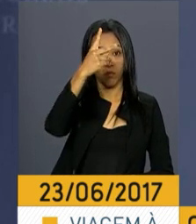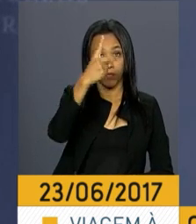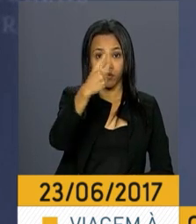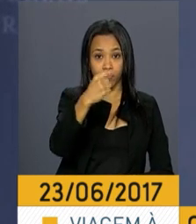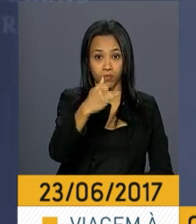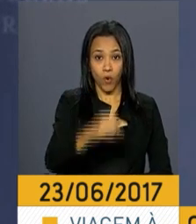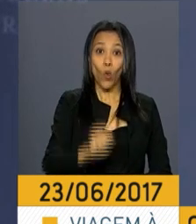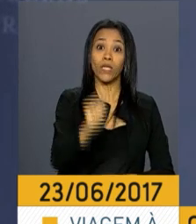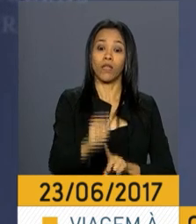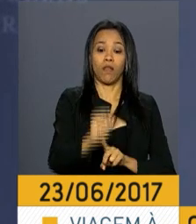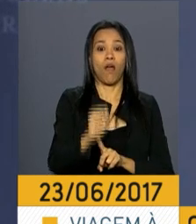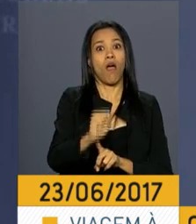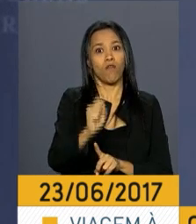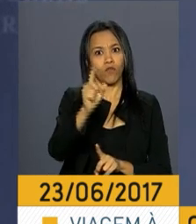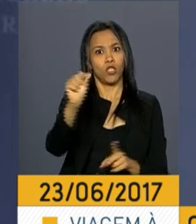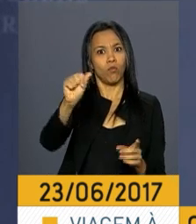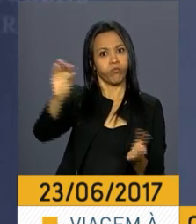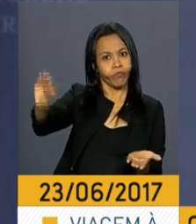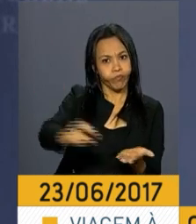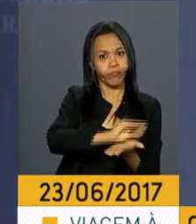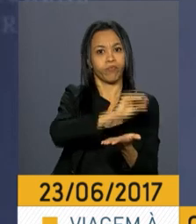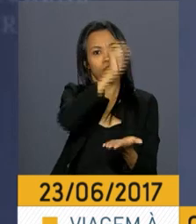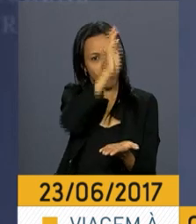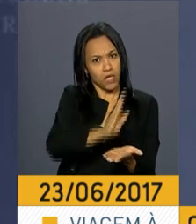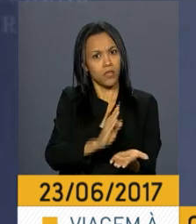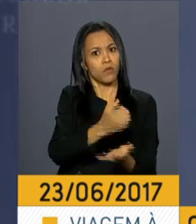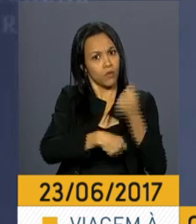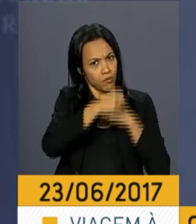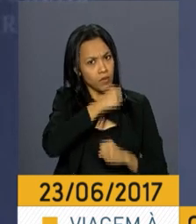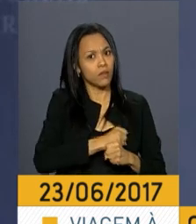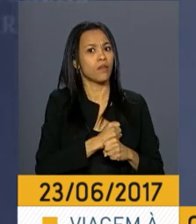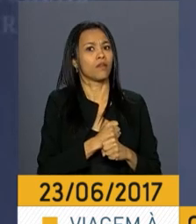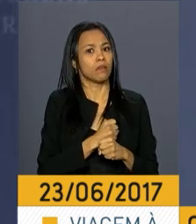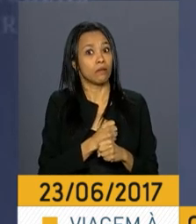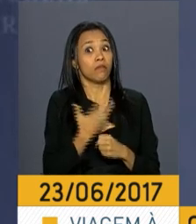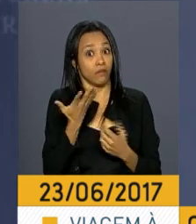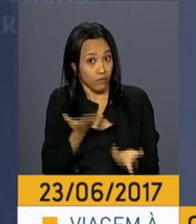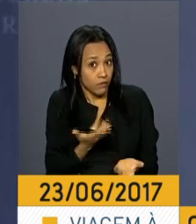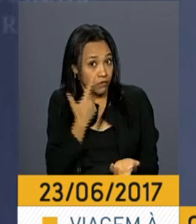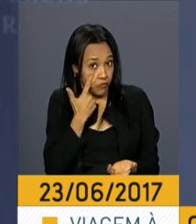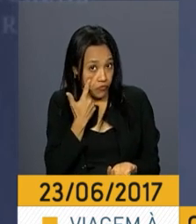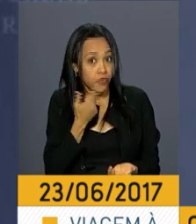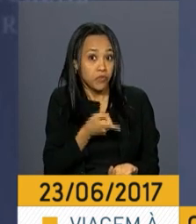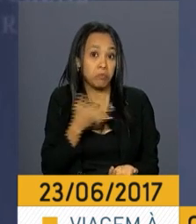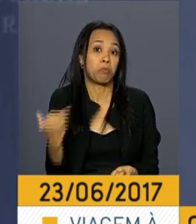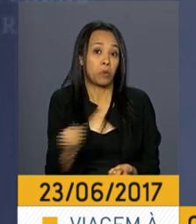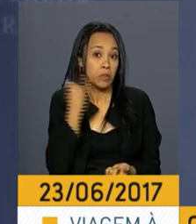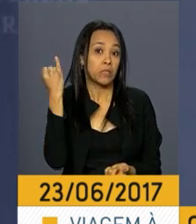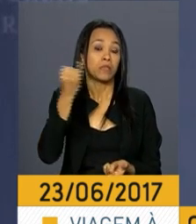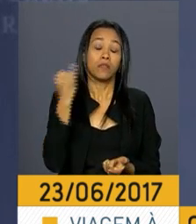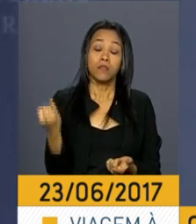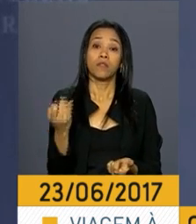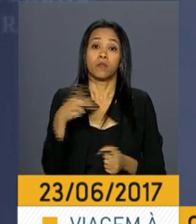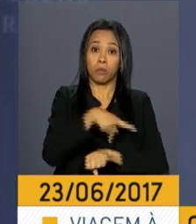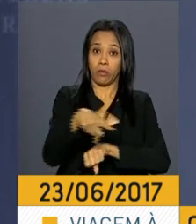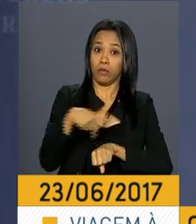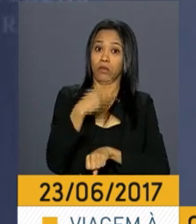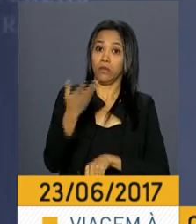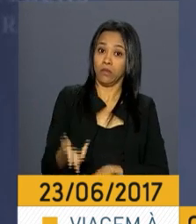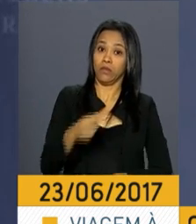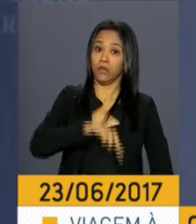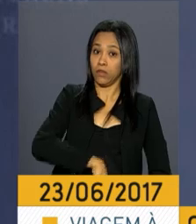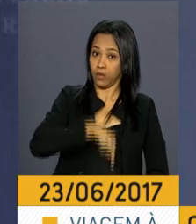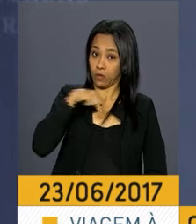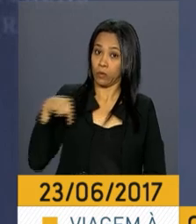investidor estrangeiro no Brasil no ano passado. Vejam, portanto, a importância da presença norueguesa no